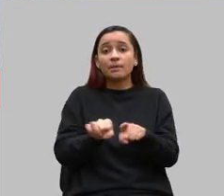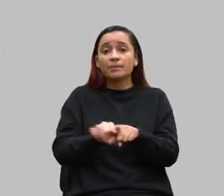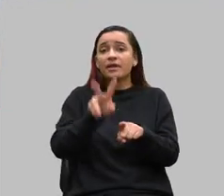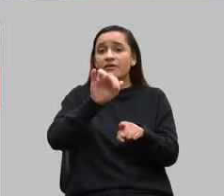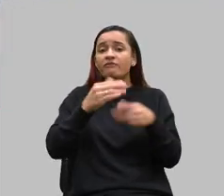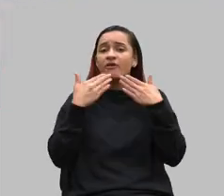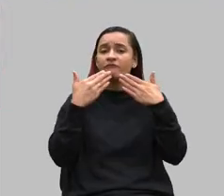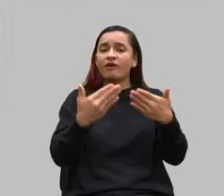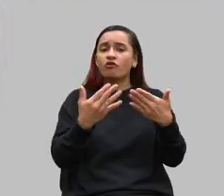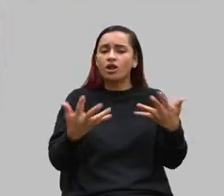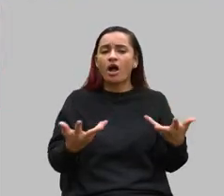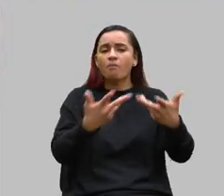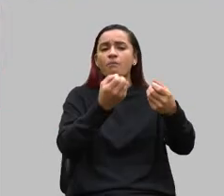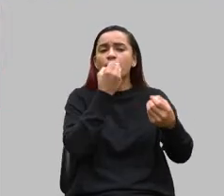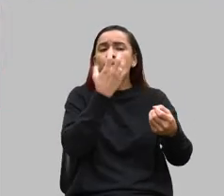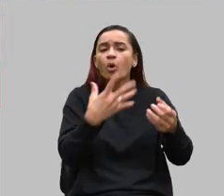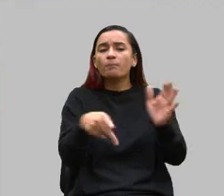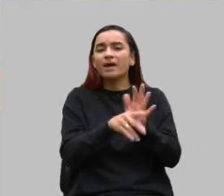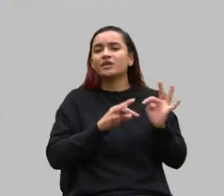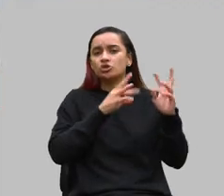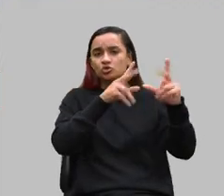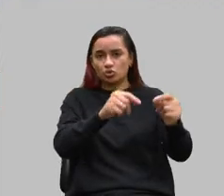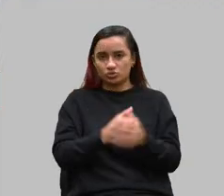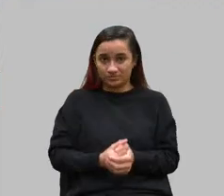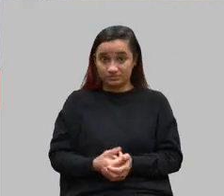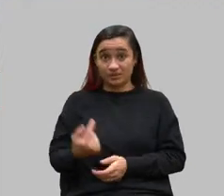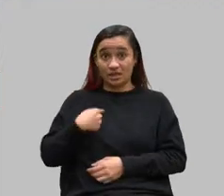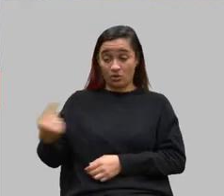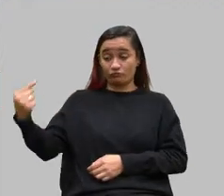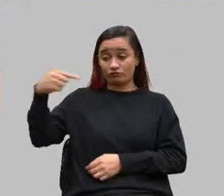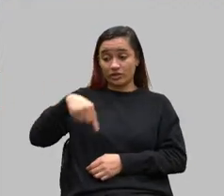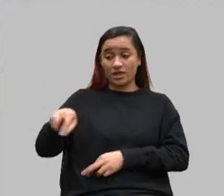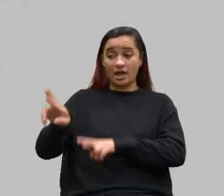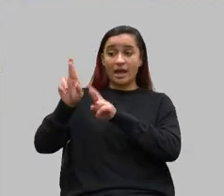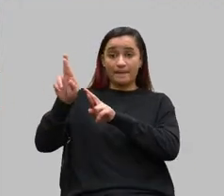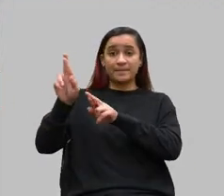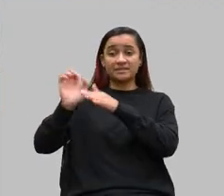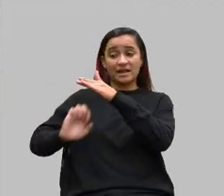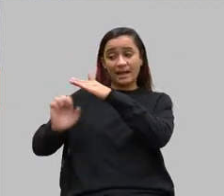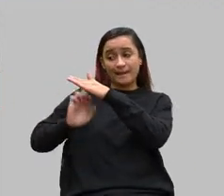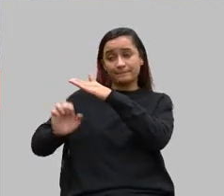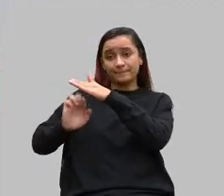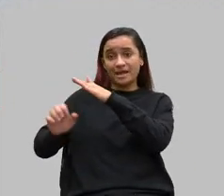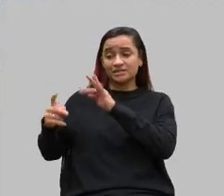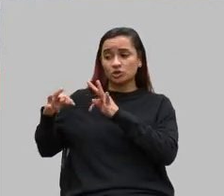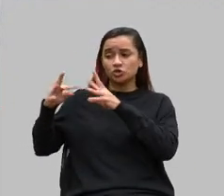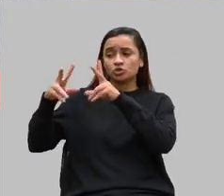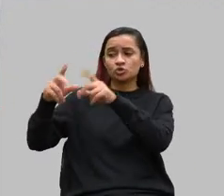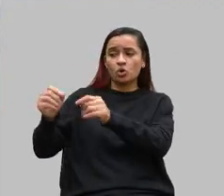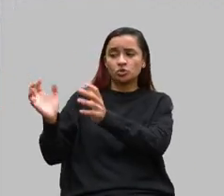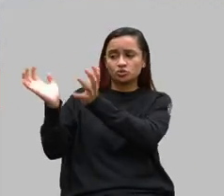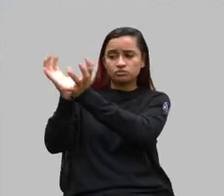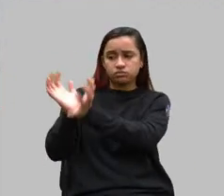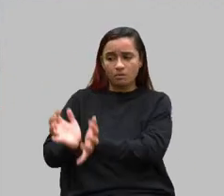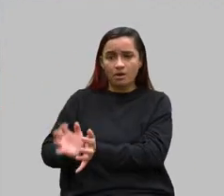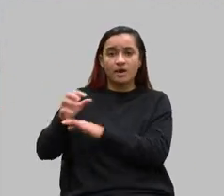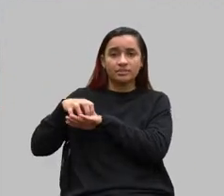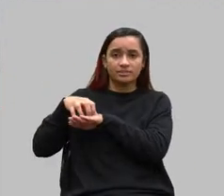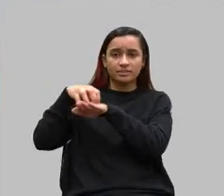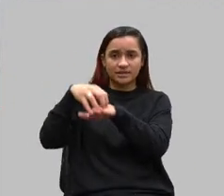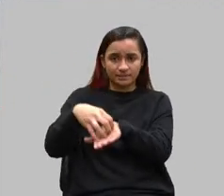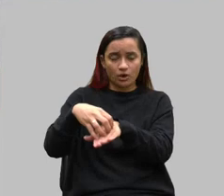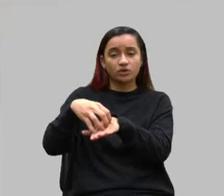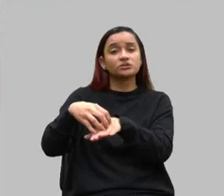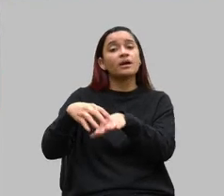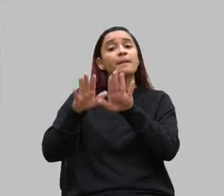todos eu estou aqui representando as empresas né de todos os modais de transporte